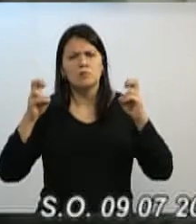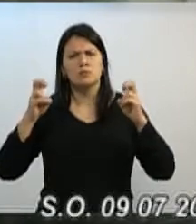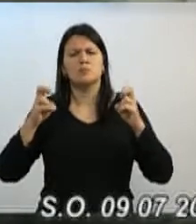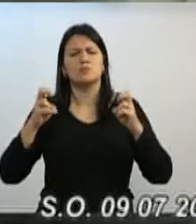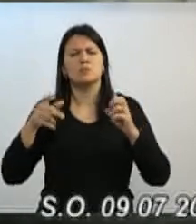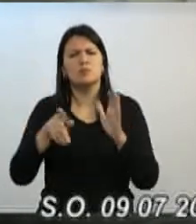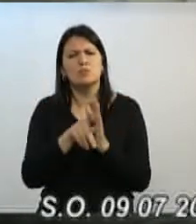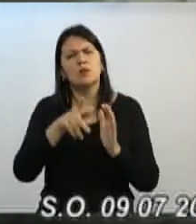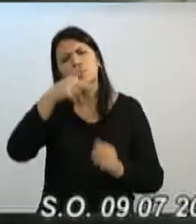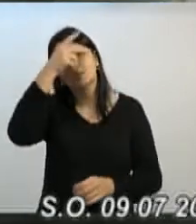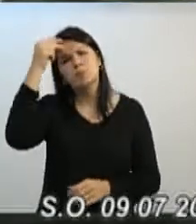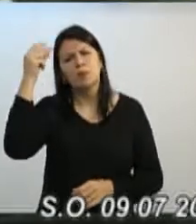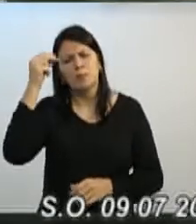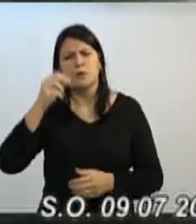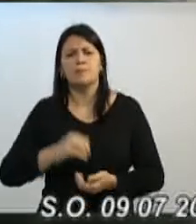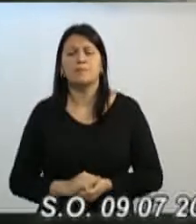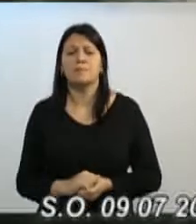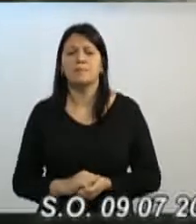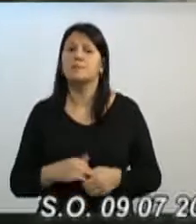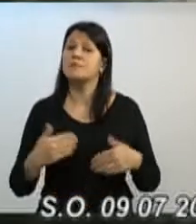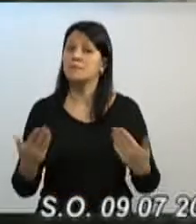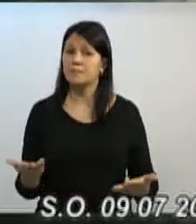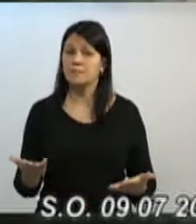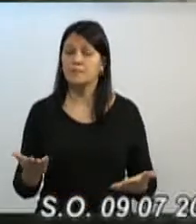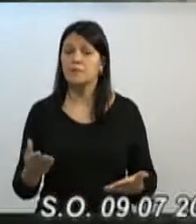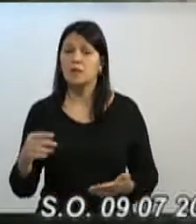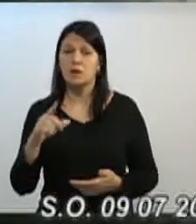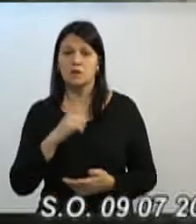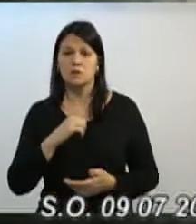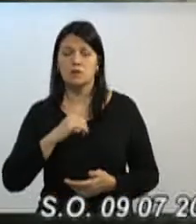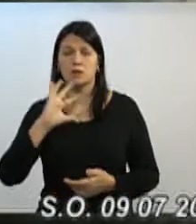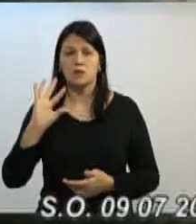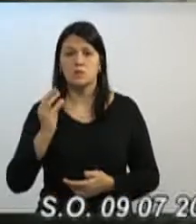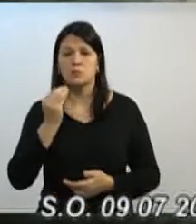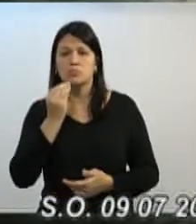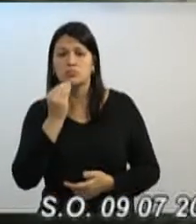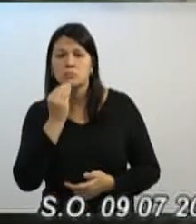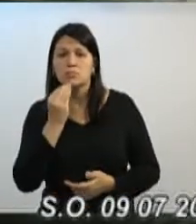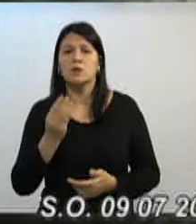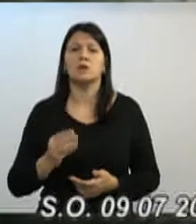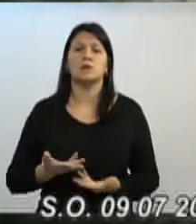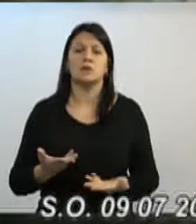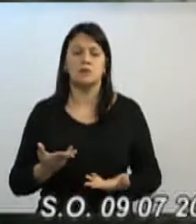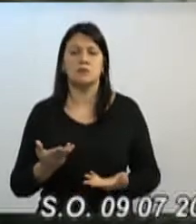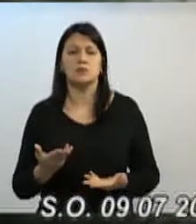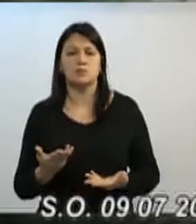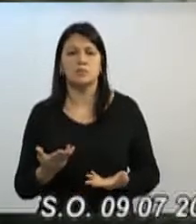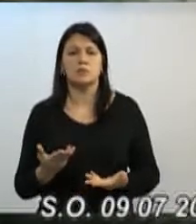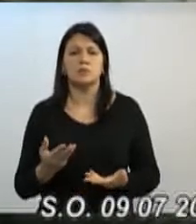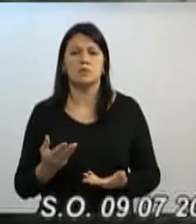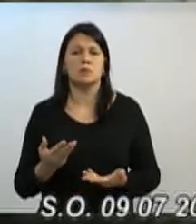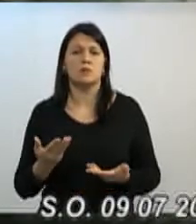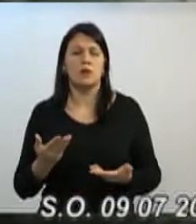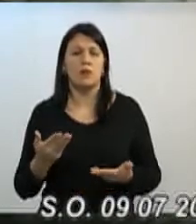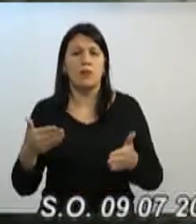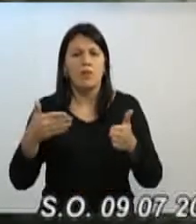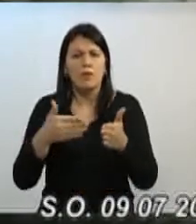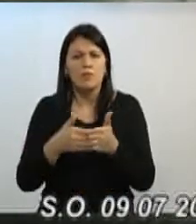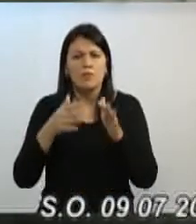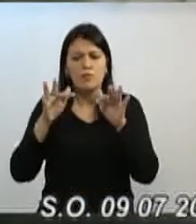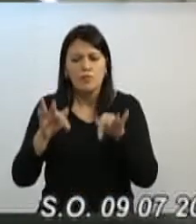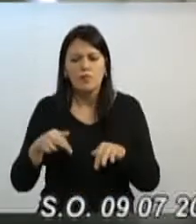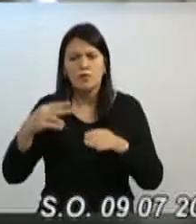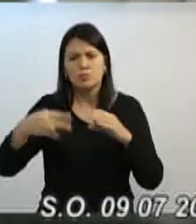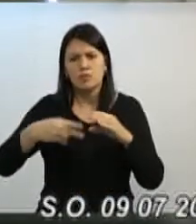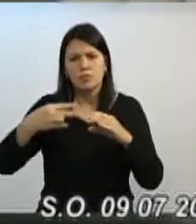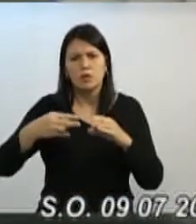Como eu já disse em outras situações, nós temos uma oportunidade pelo menos, que é nos colocada até o final dessa legislatura,